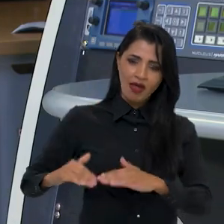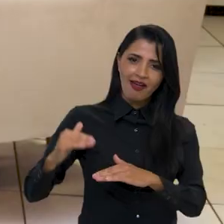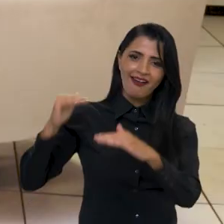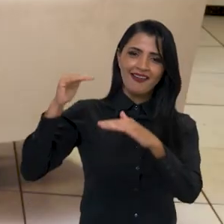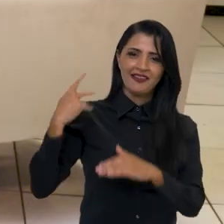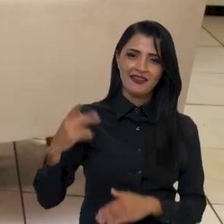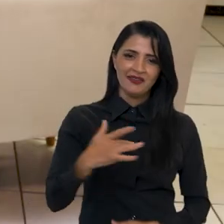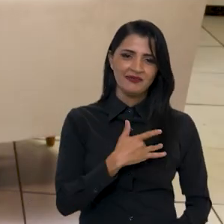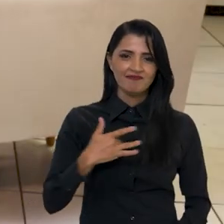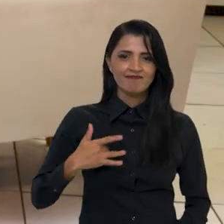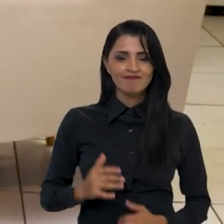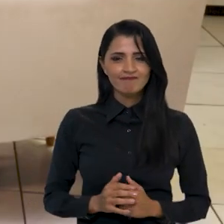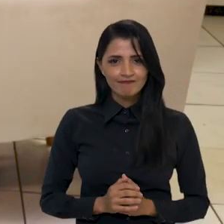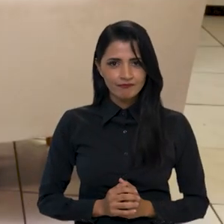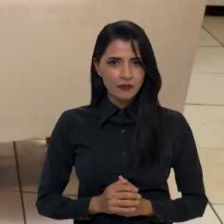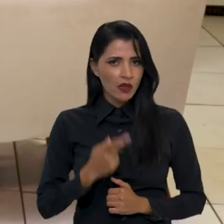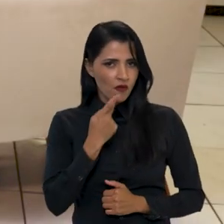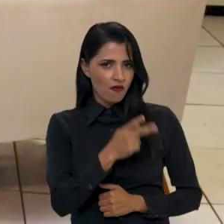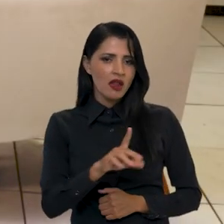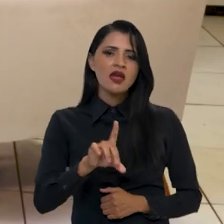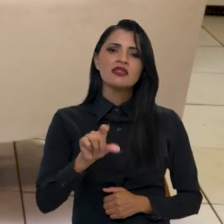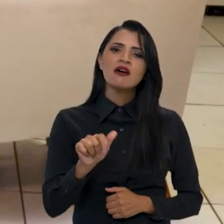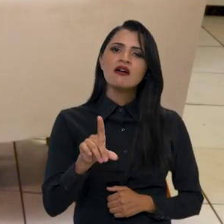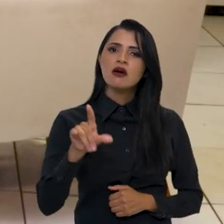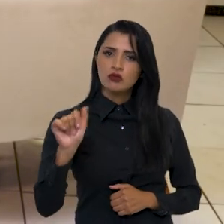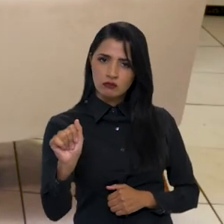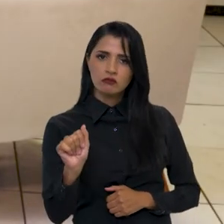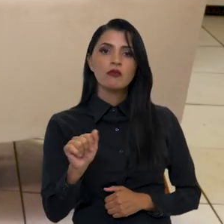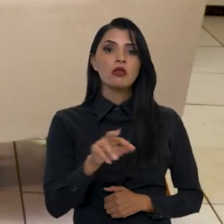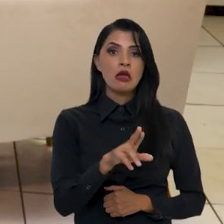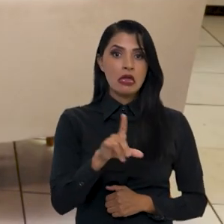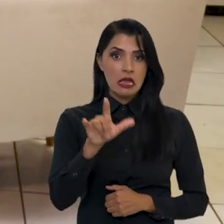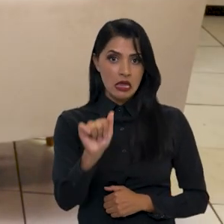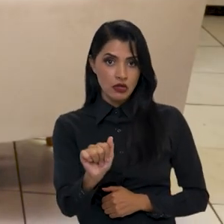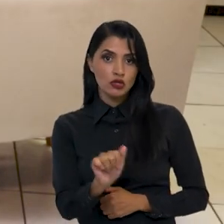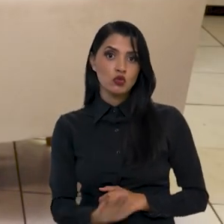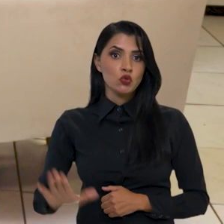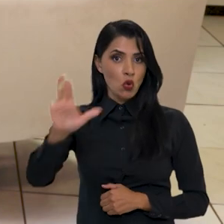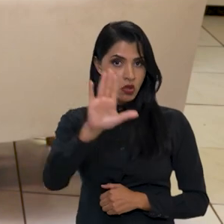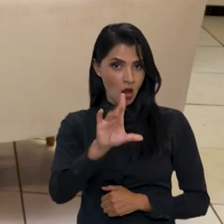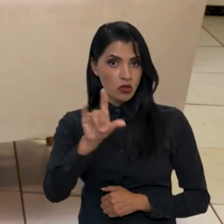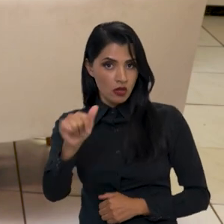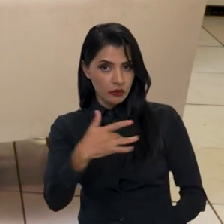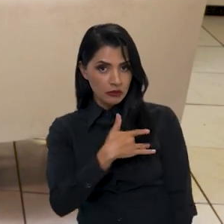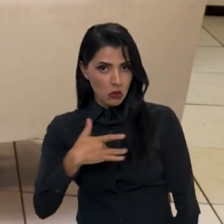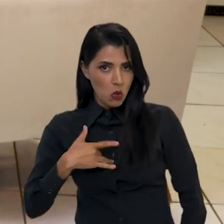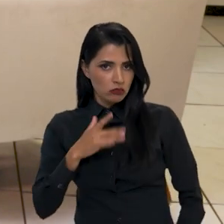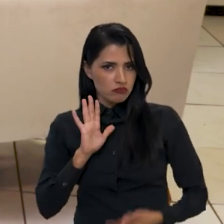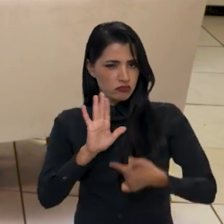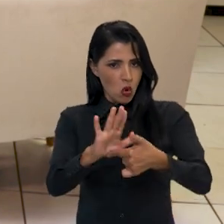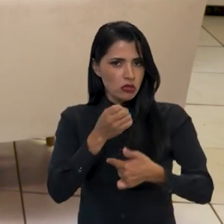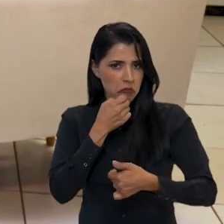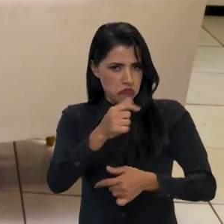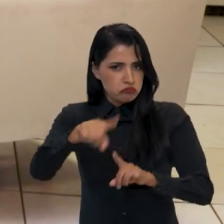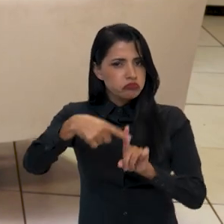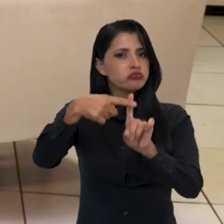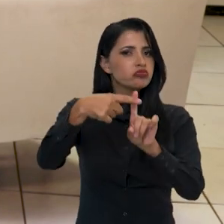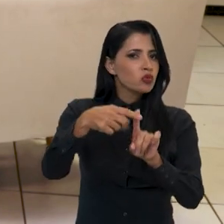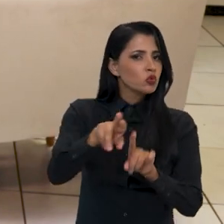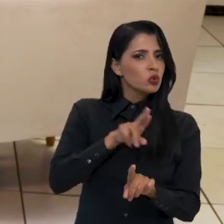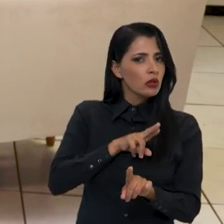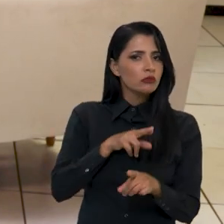para o seu desenvolvimento, para a sua saúde. Por falar em dados, a Rede Nacional de Dados em Saúde tem mostrado bons resultados,